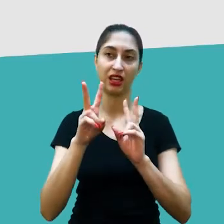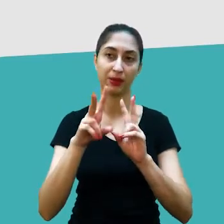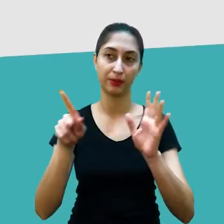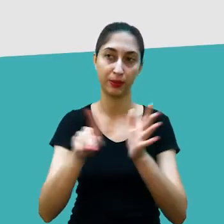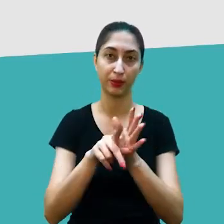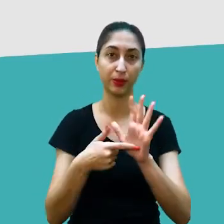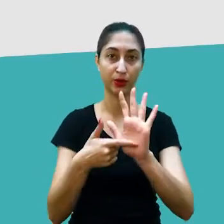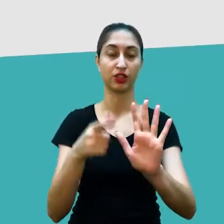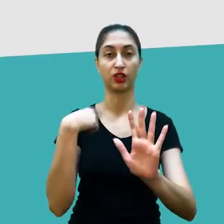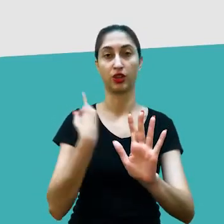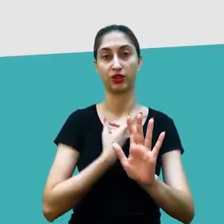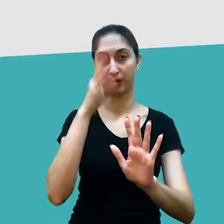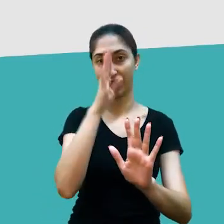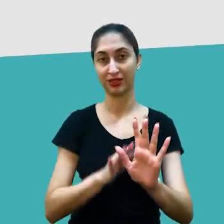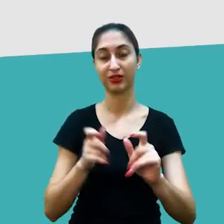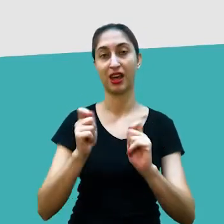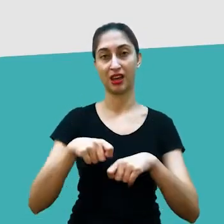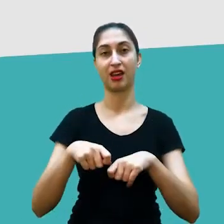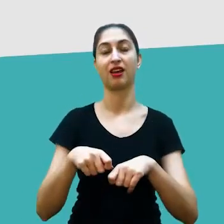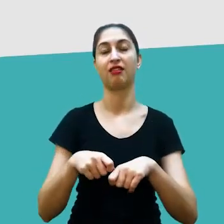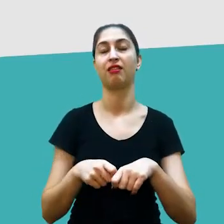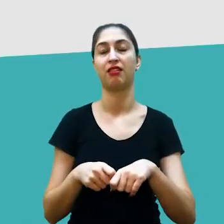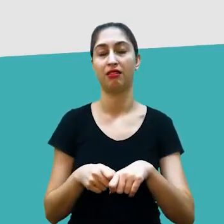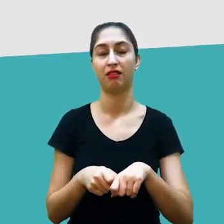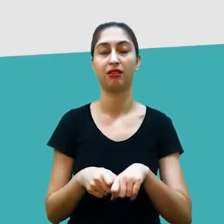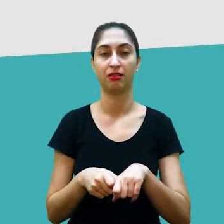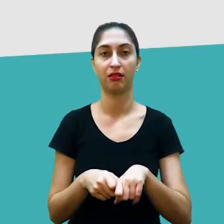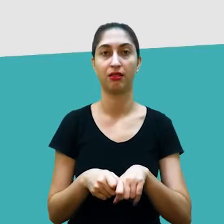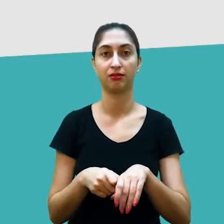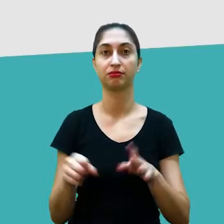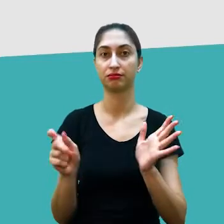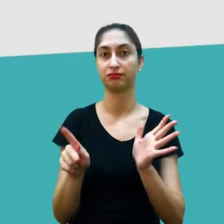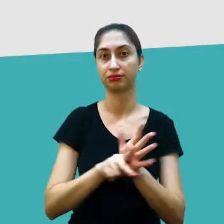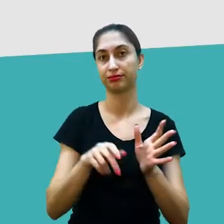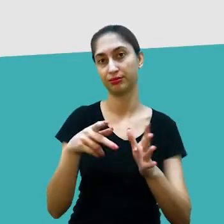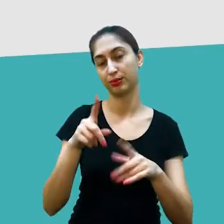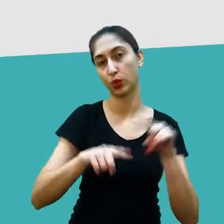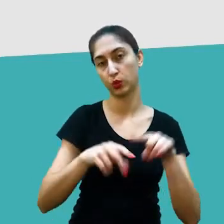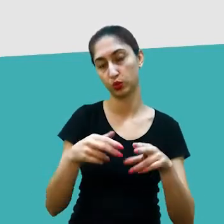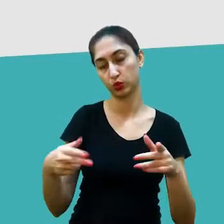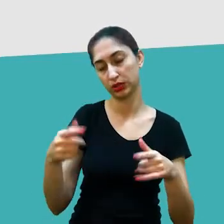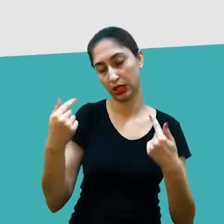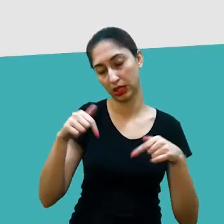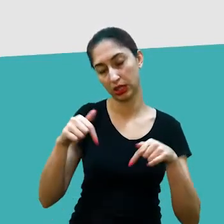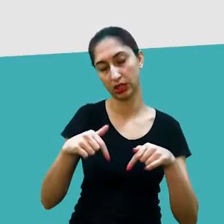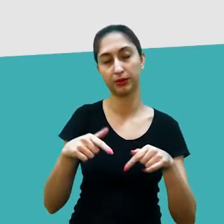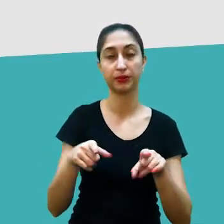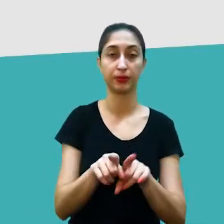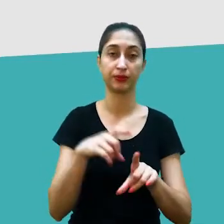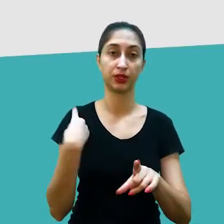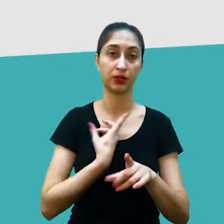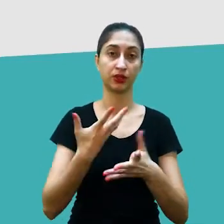então certifica não só a matéria, mas também o produto final. E aí, dentro disso, a gente busca, através de